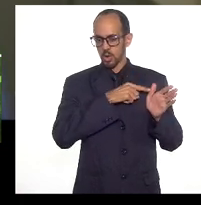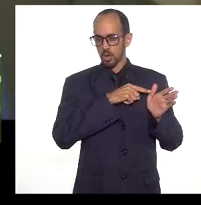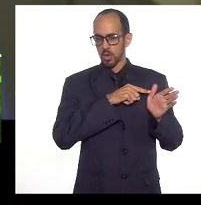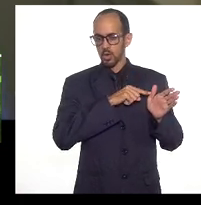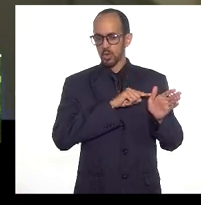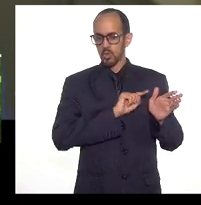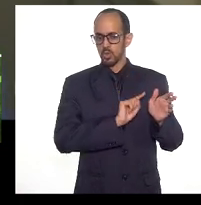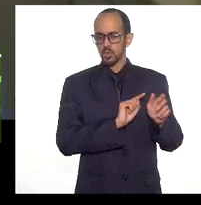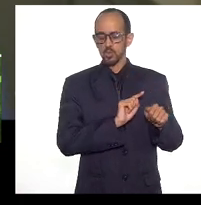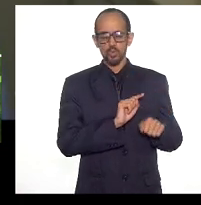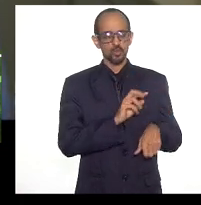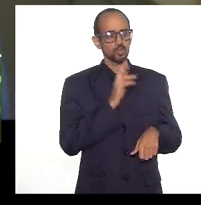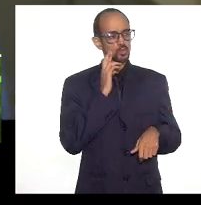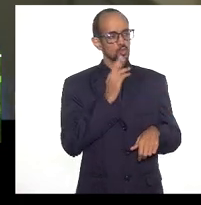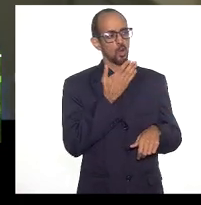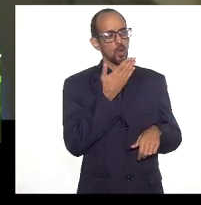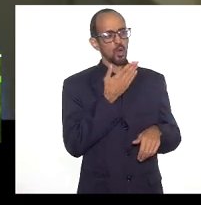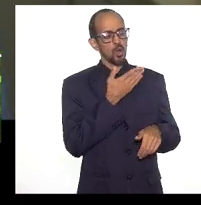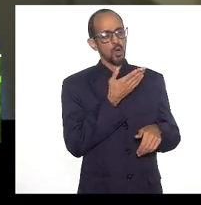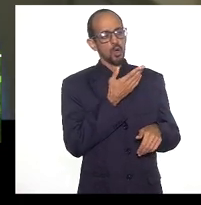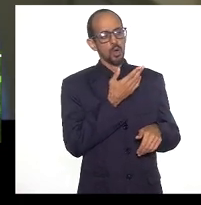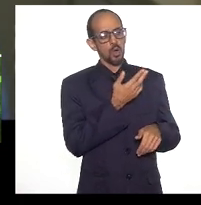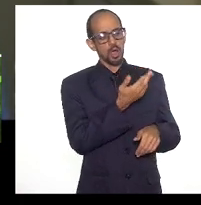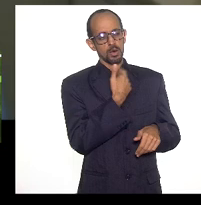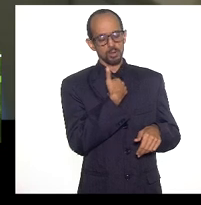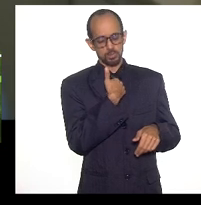o senhor trazer, mesmo que seja